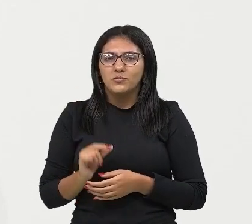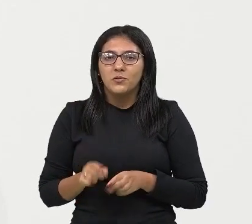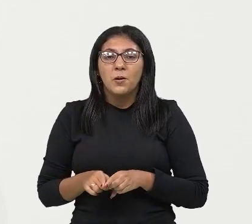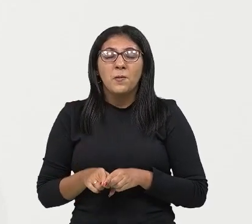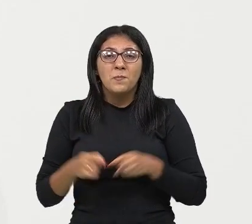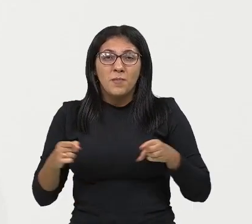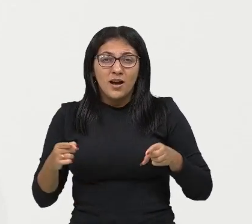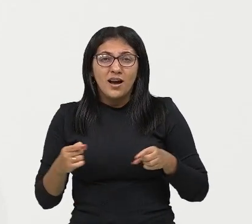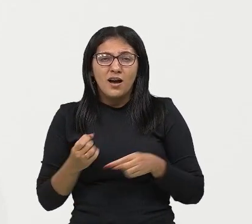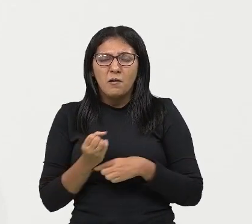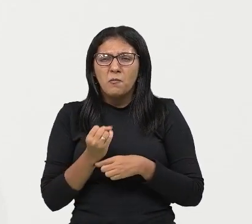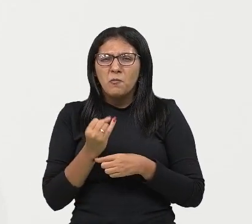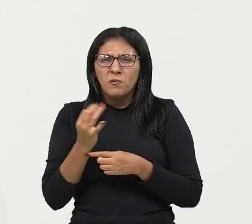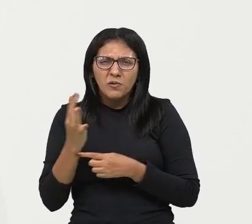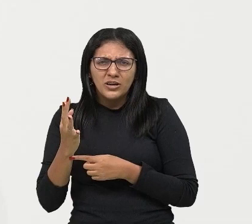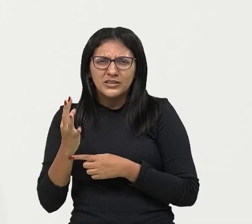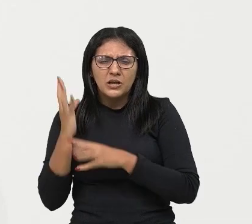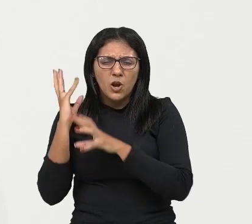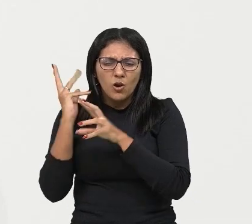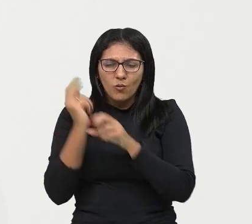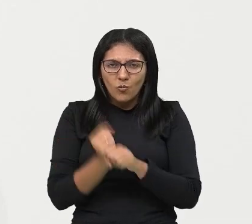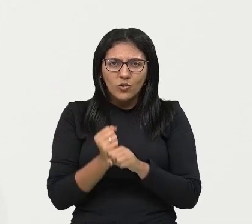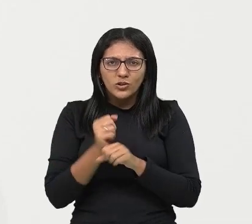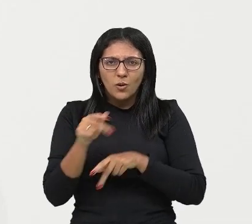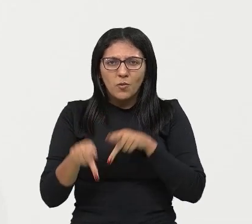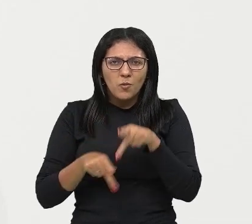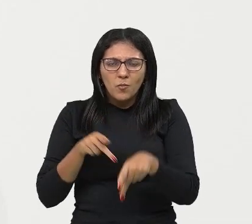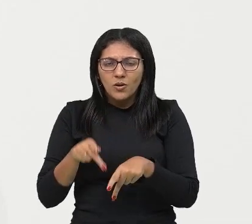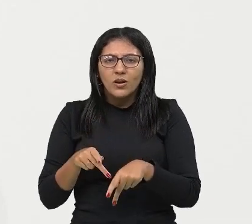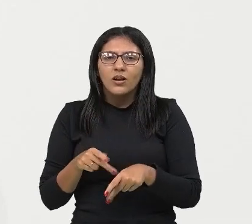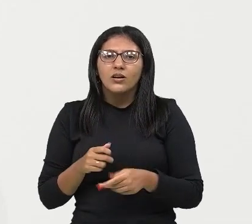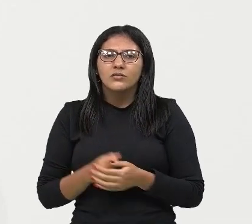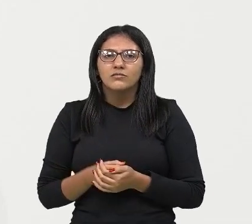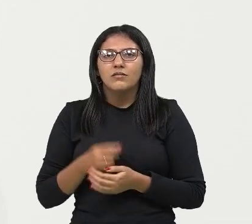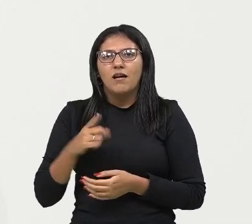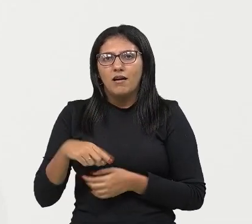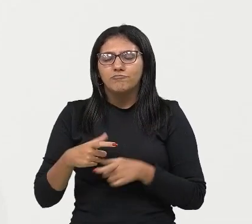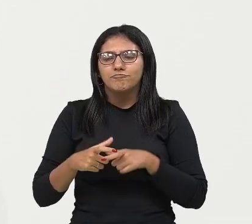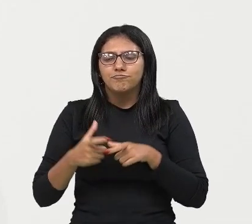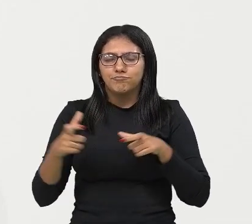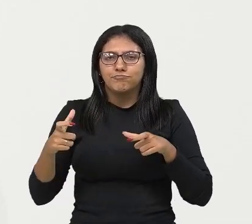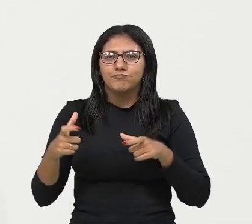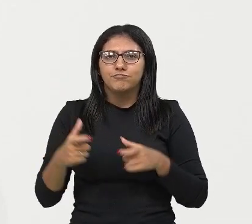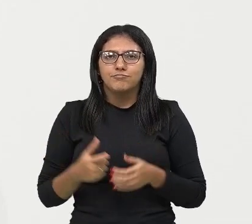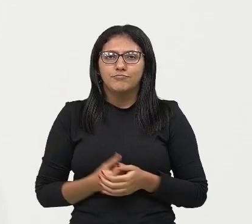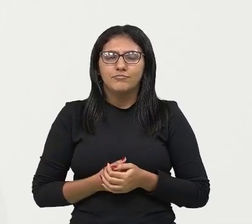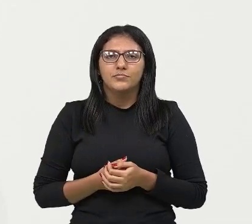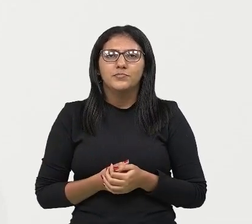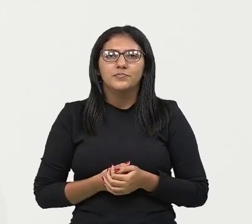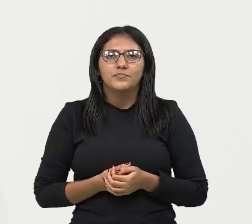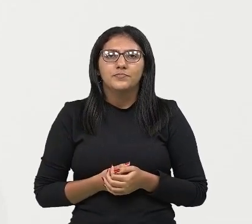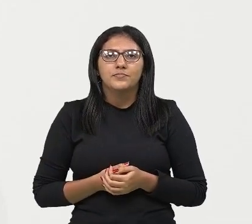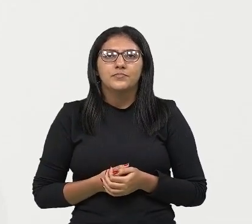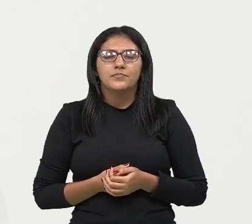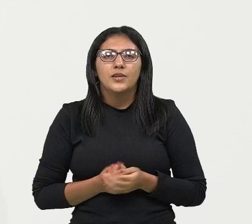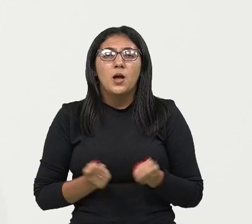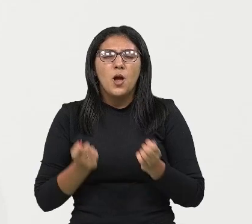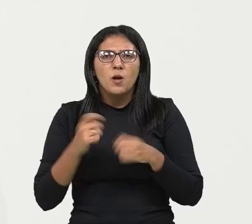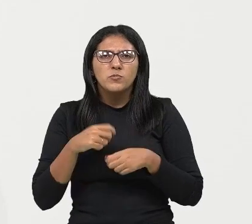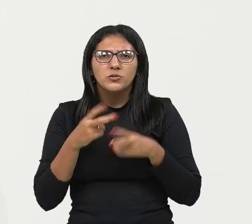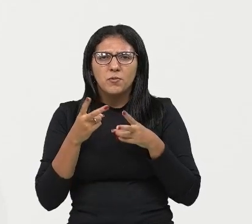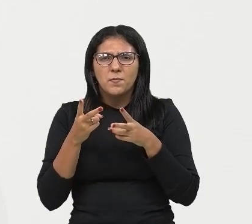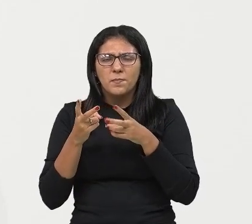a sua população absoluta, ela vai ser elevada. Nós podemos observar melhor